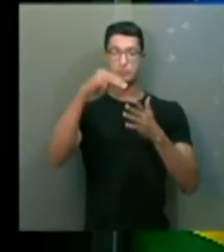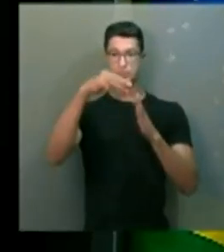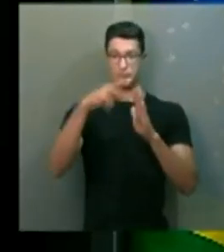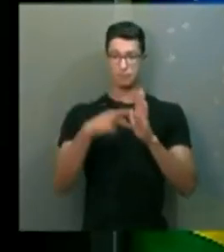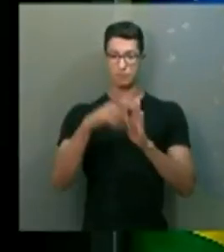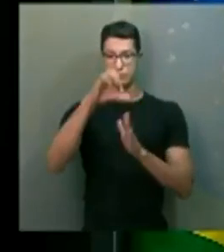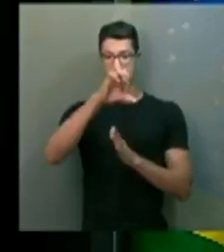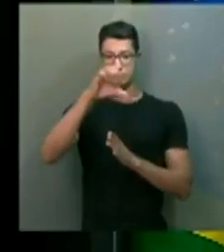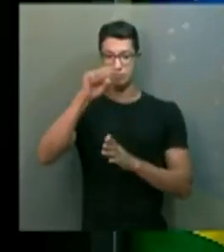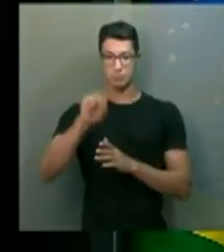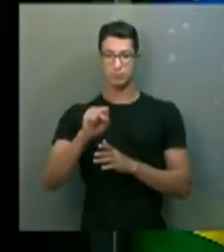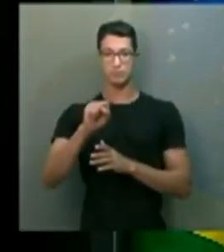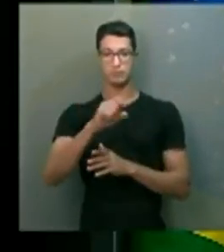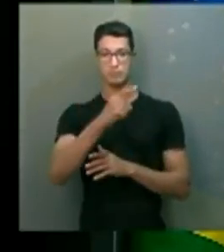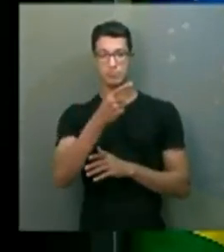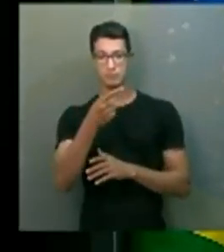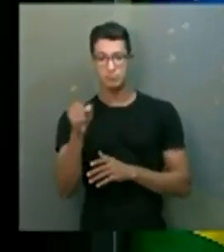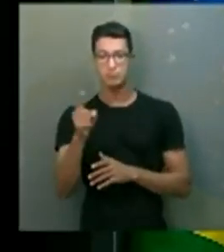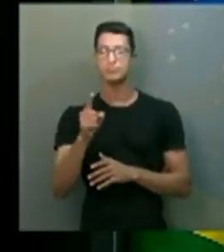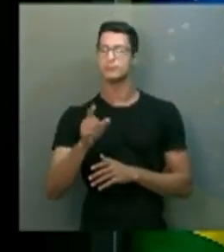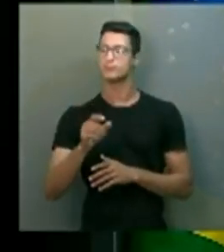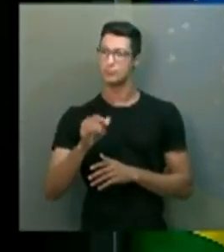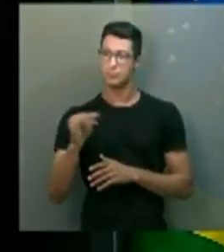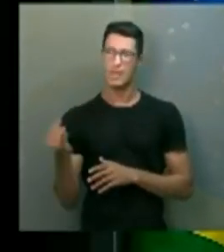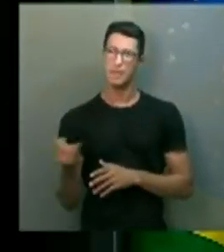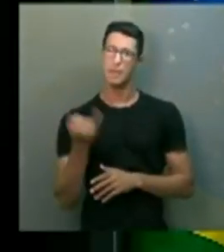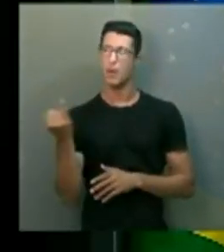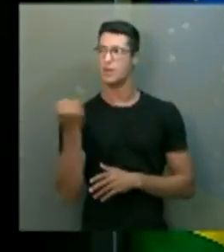998 de 2020 são de suma